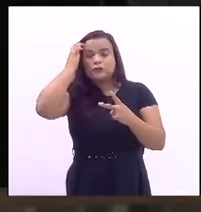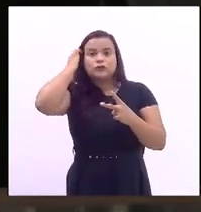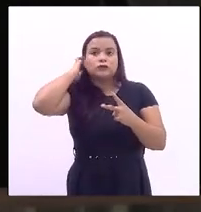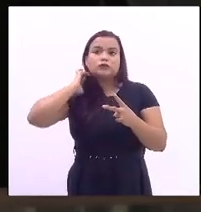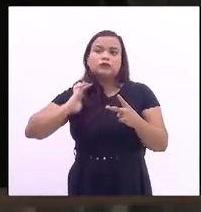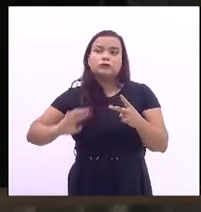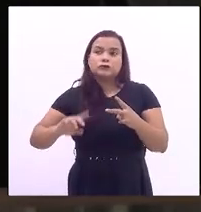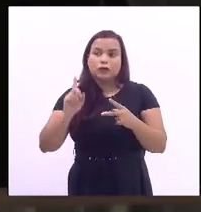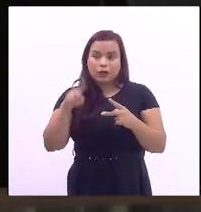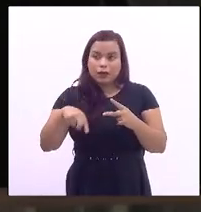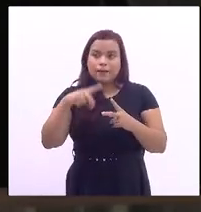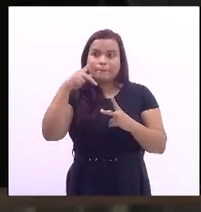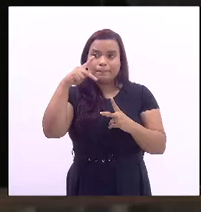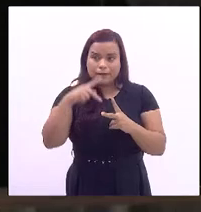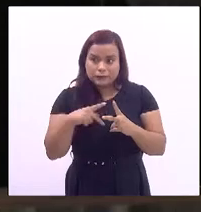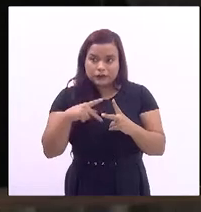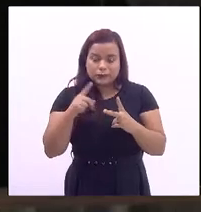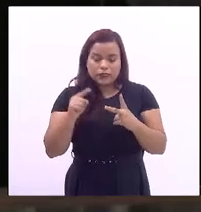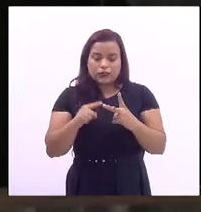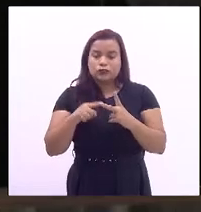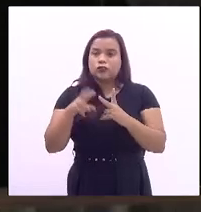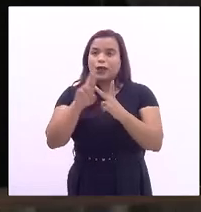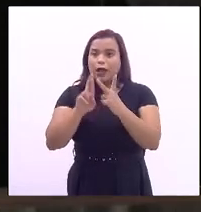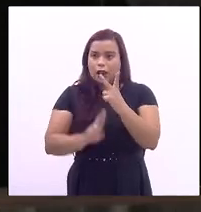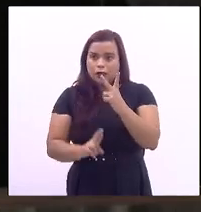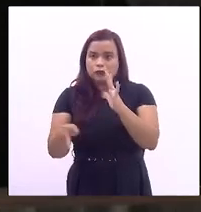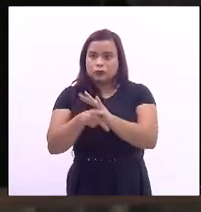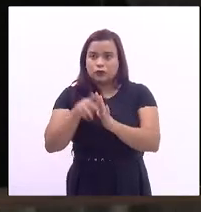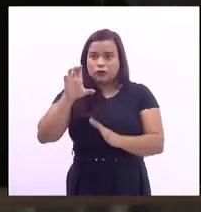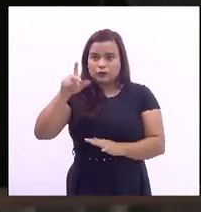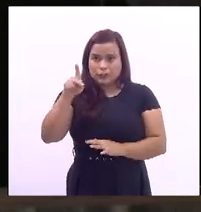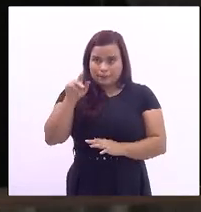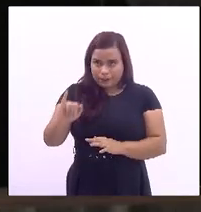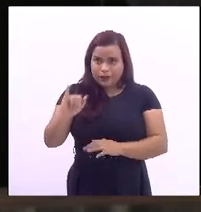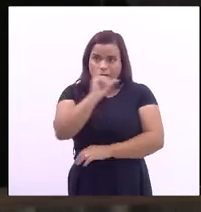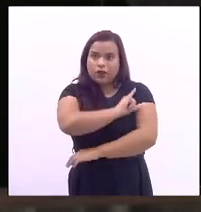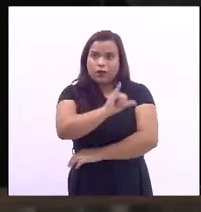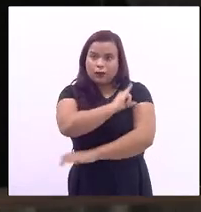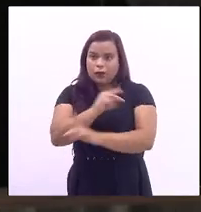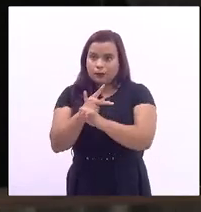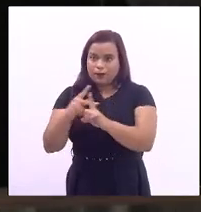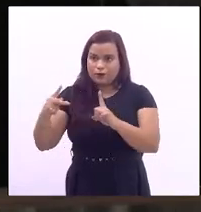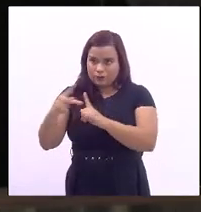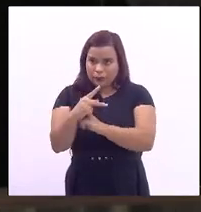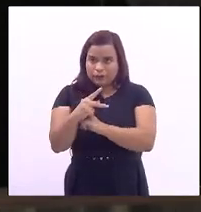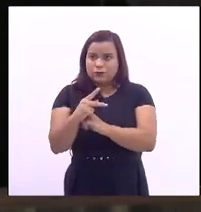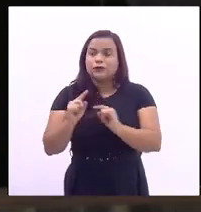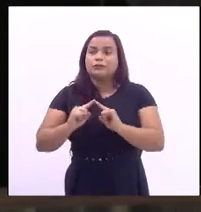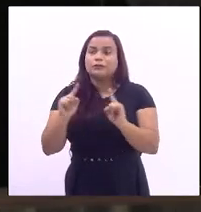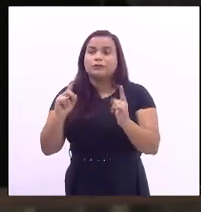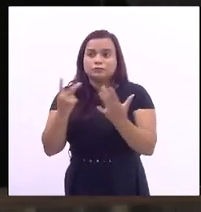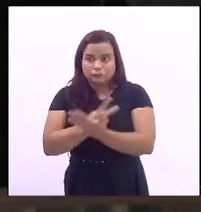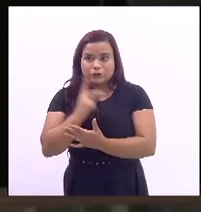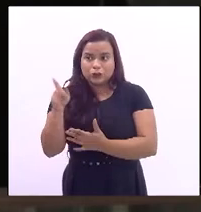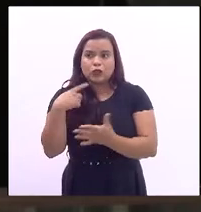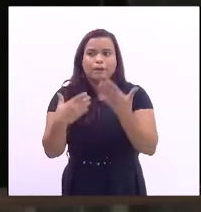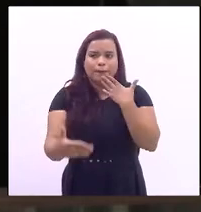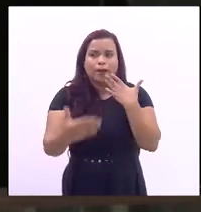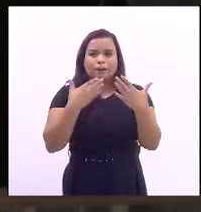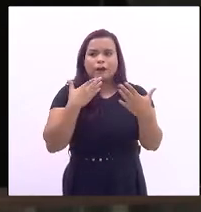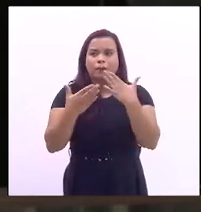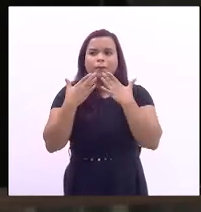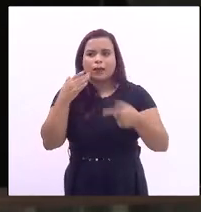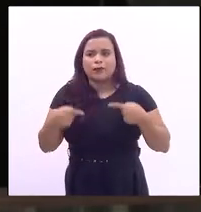o presidente eo relator da CPI do Rio previdência e num determinado momento dos nossos debates